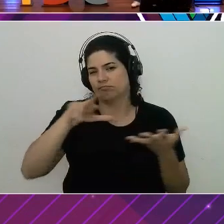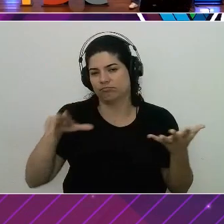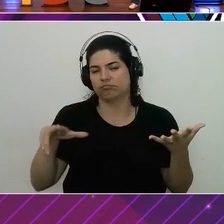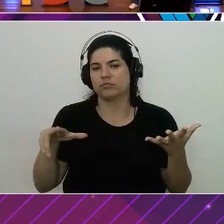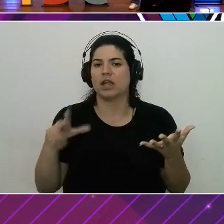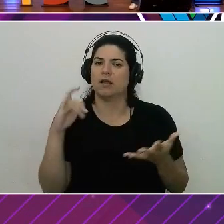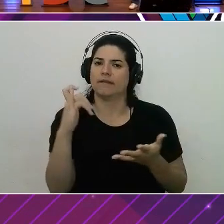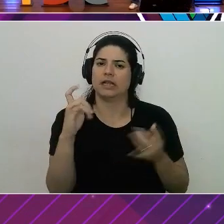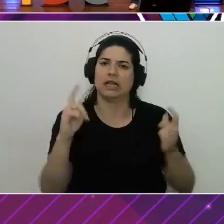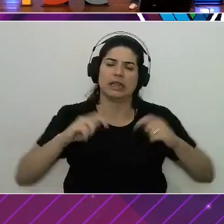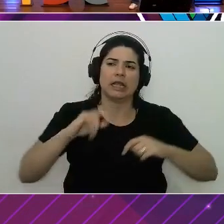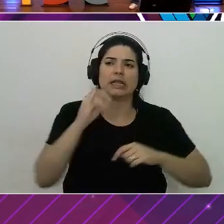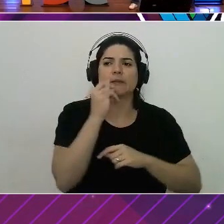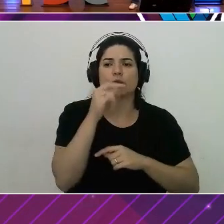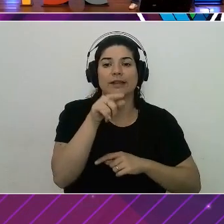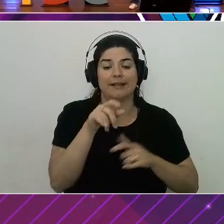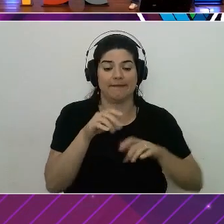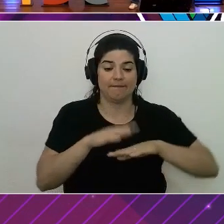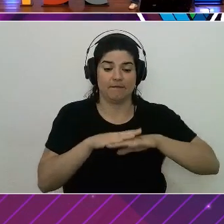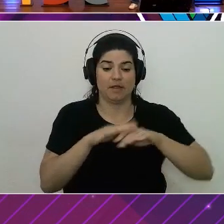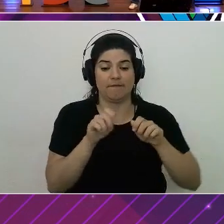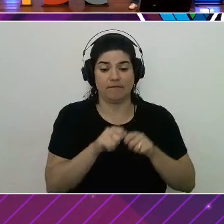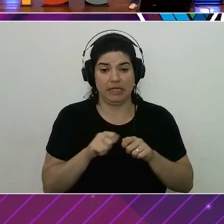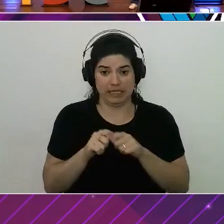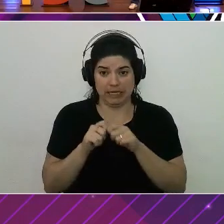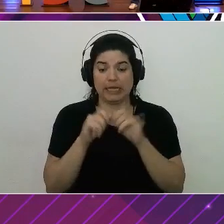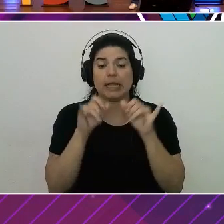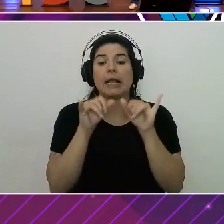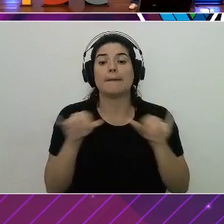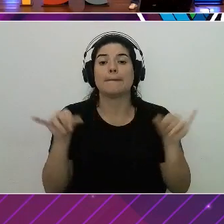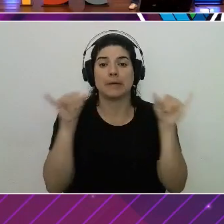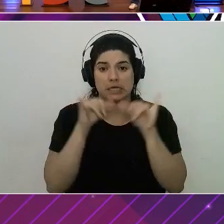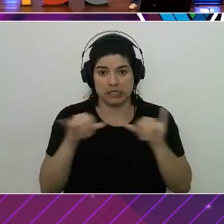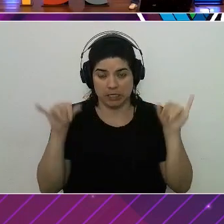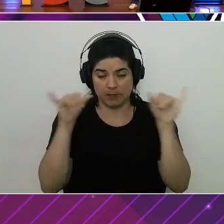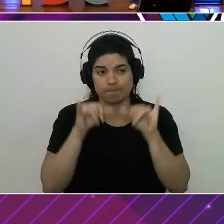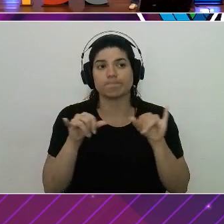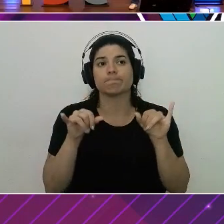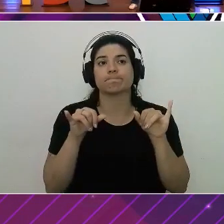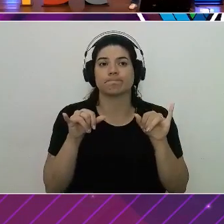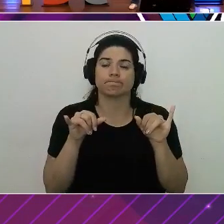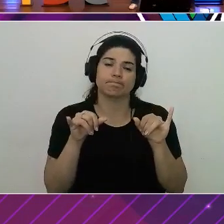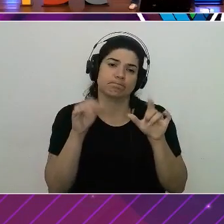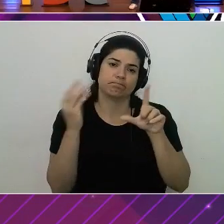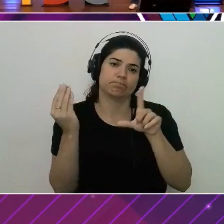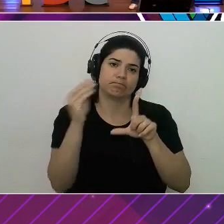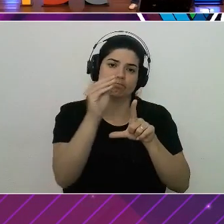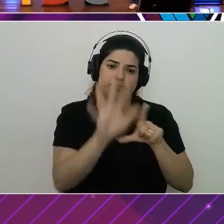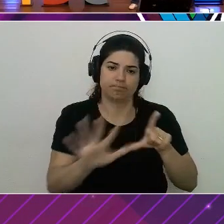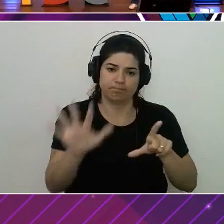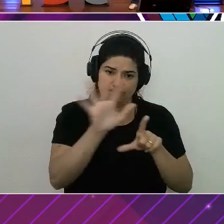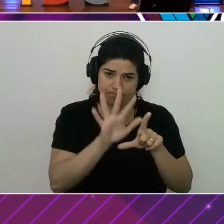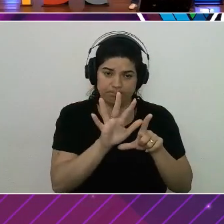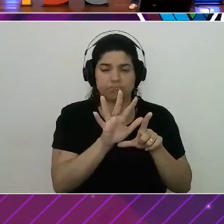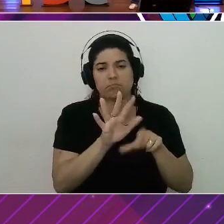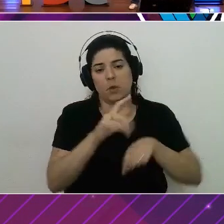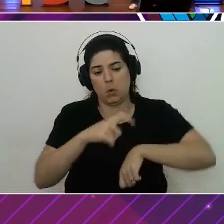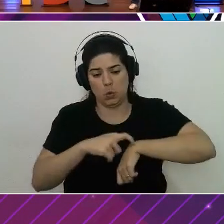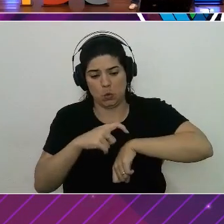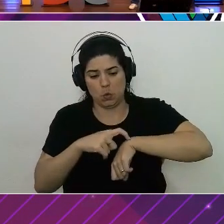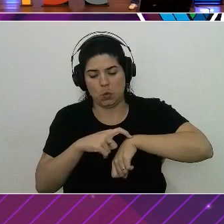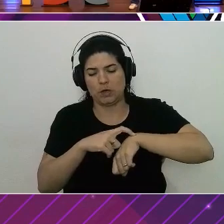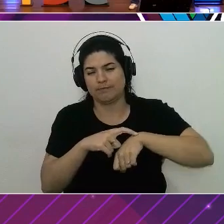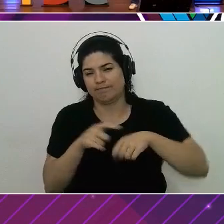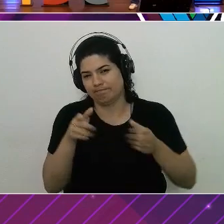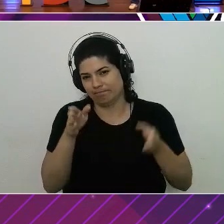fizer a determinada campanha numa plataforma X, em tal horário, o público que